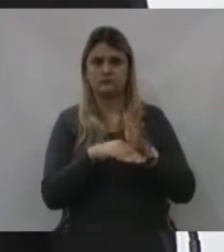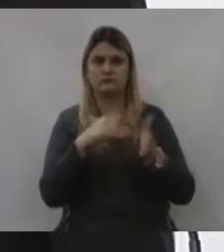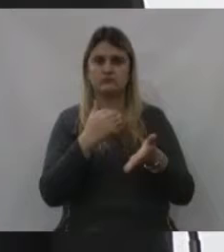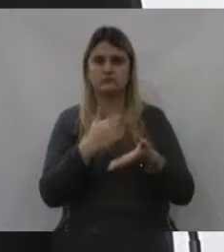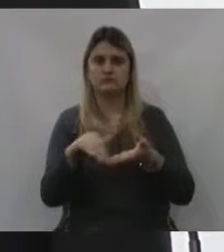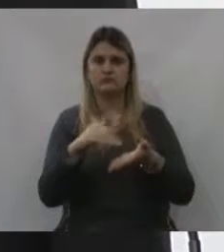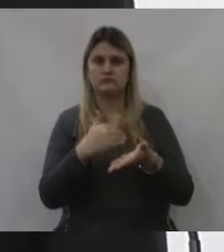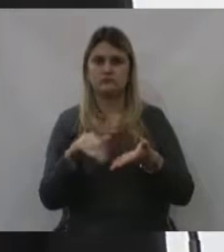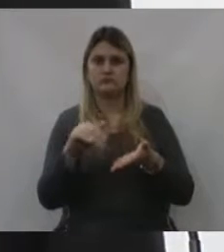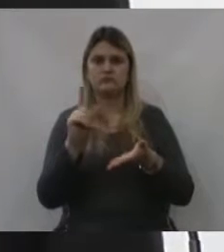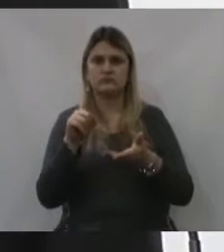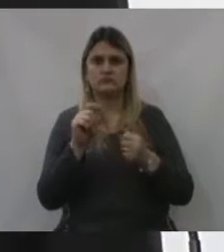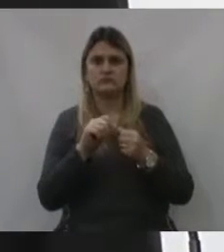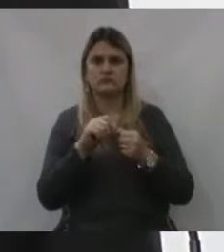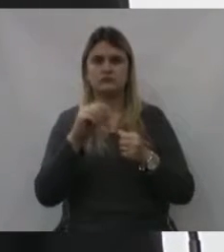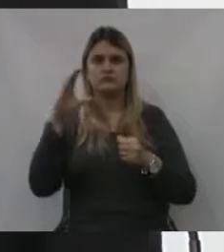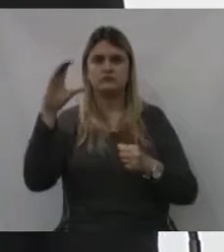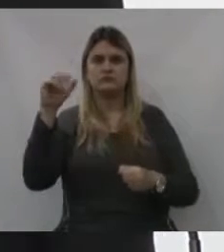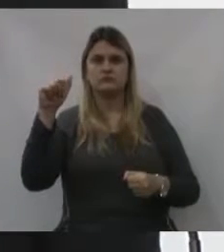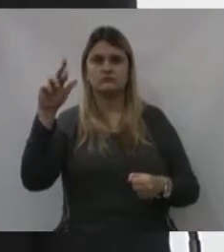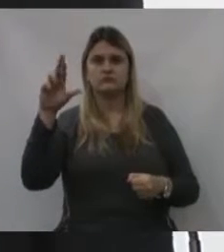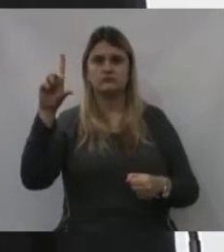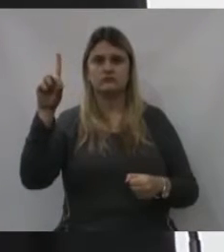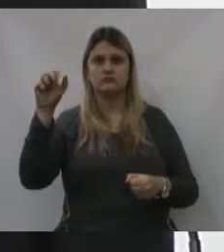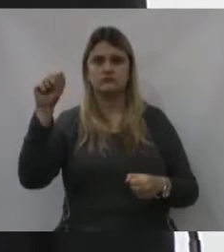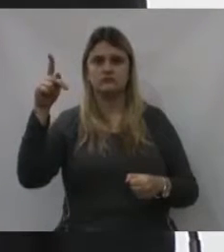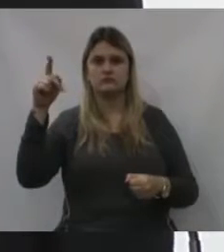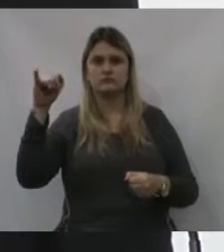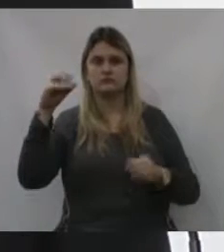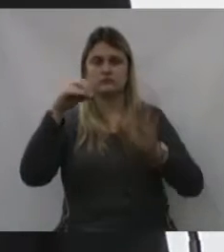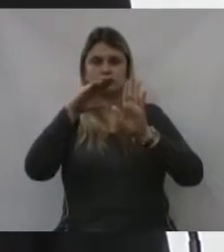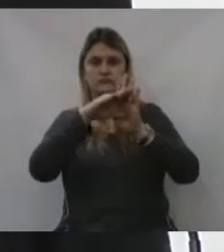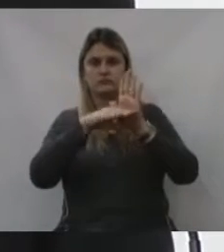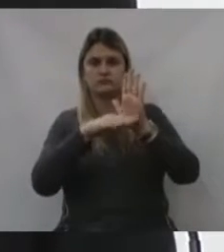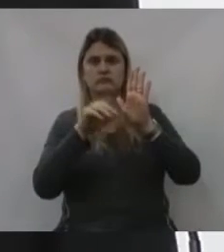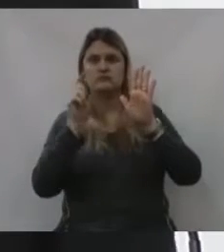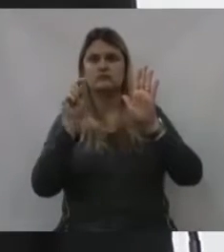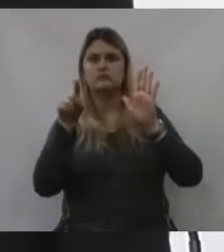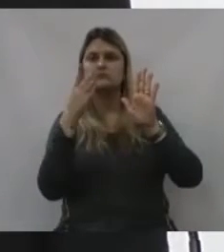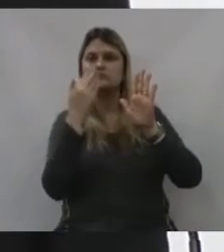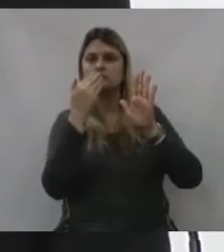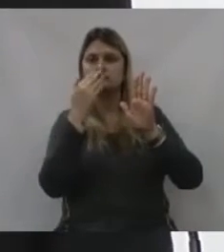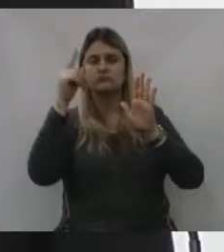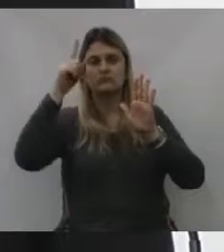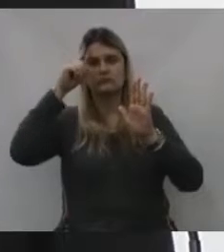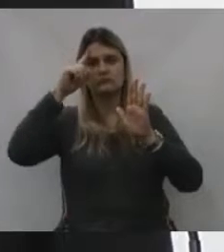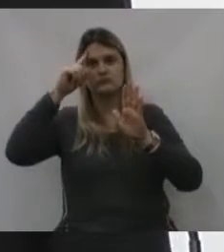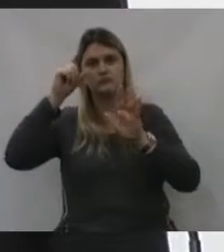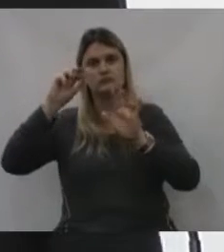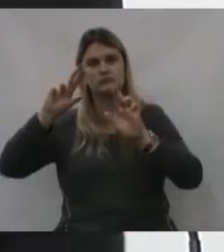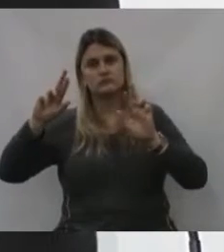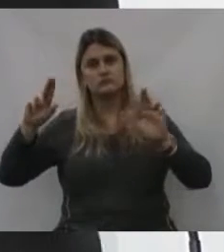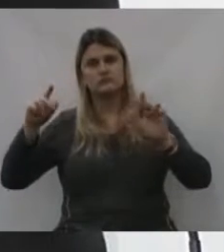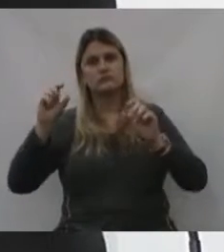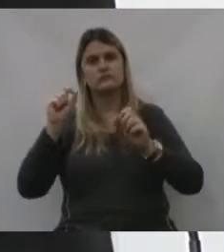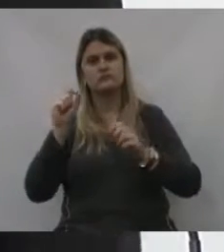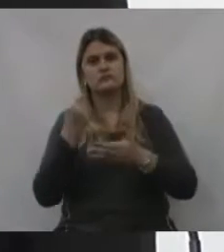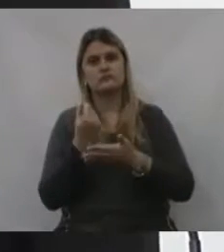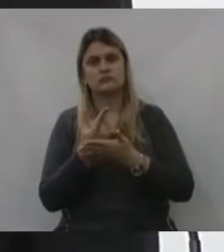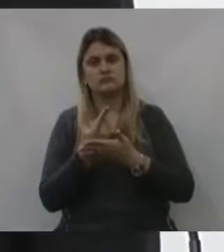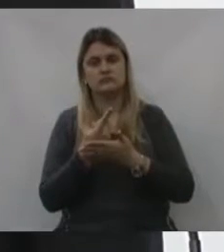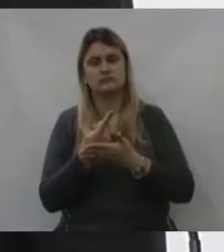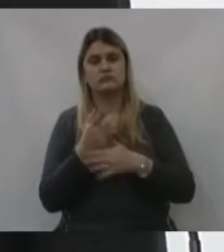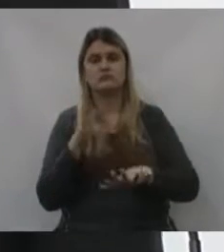para a merenda escolar a partir do que é o cardápio. Então, são tantas crianças, o cardápio todo dia é esse, precisa comprar